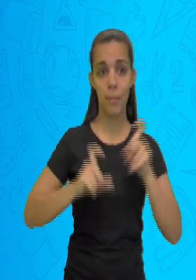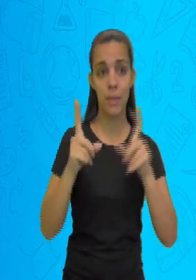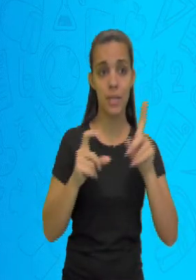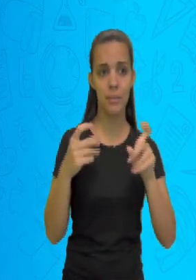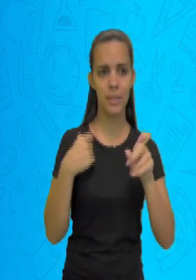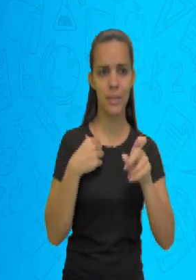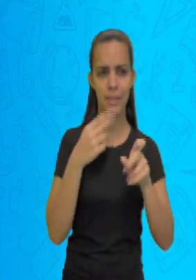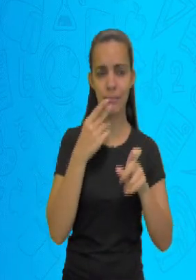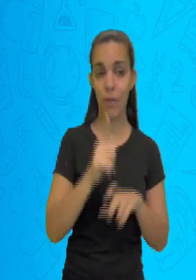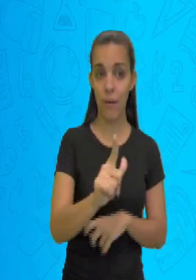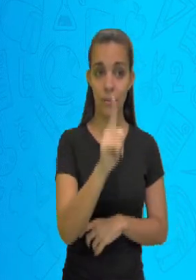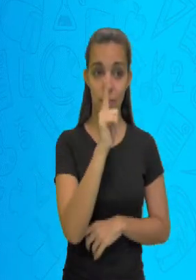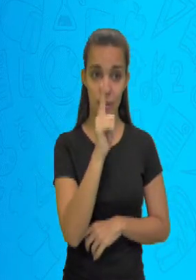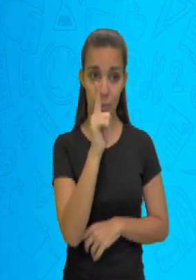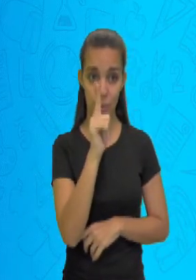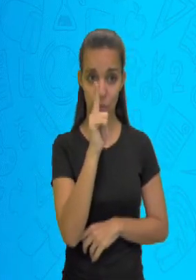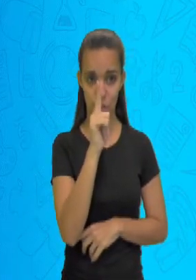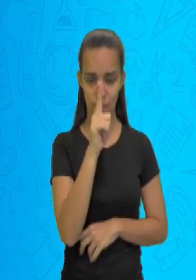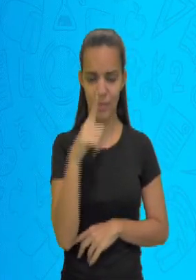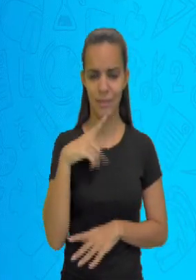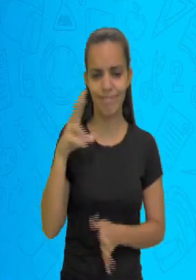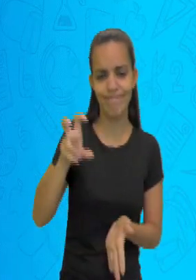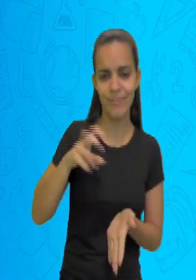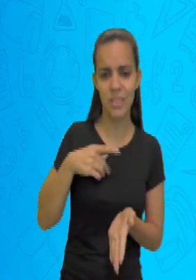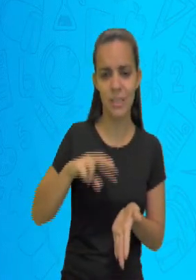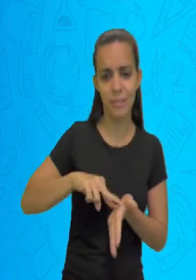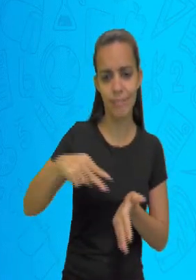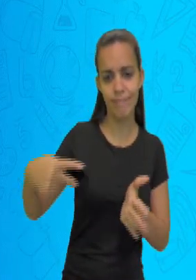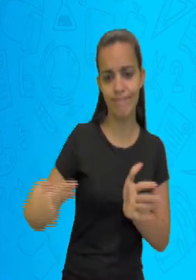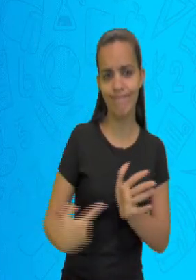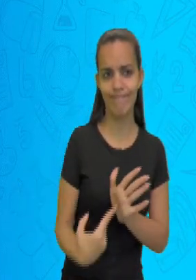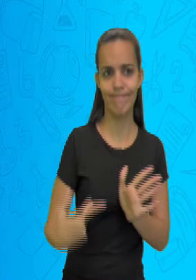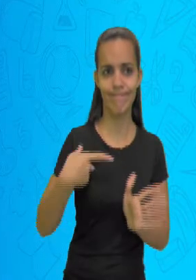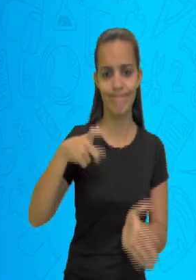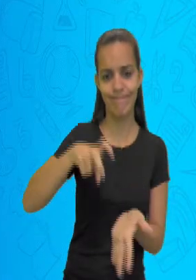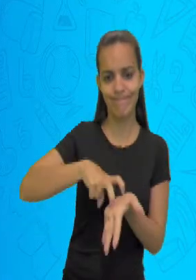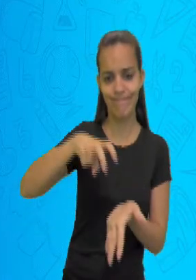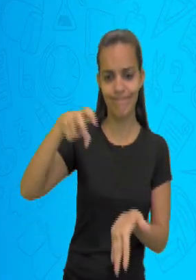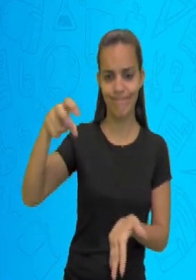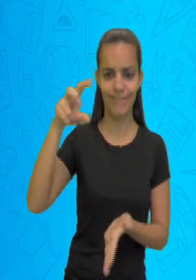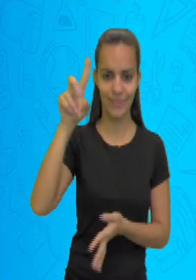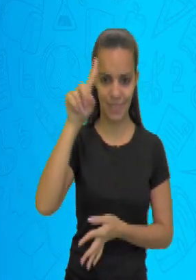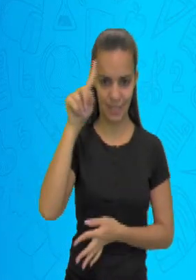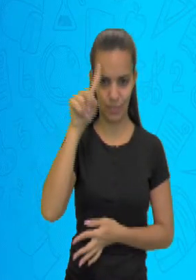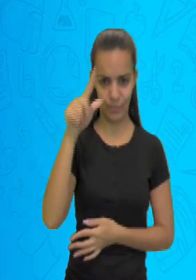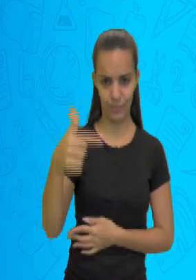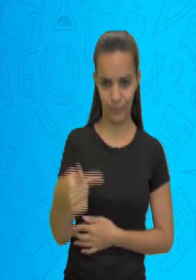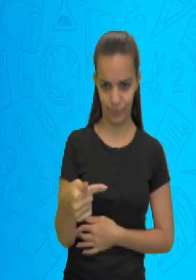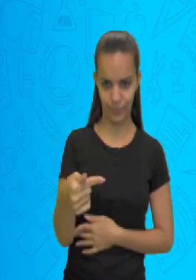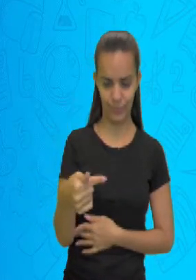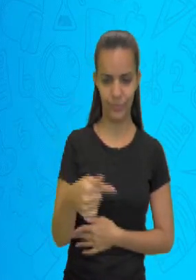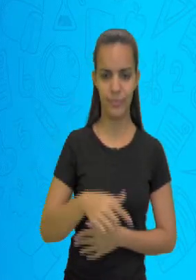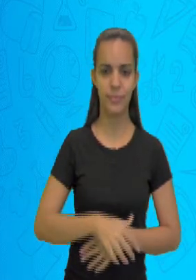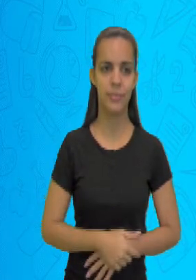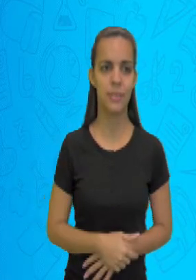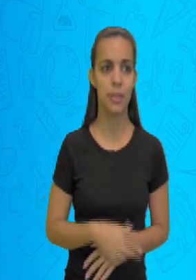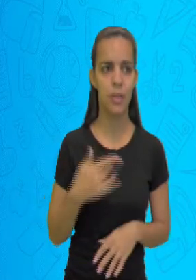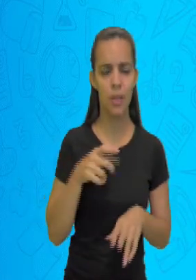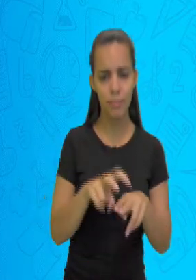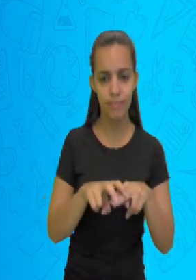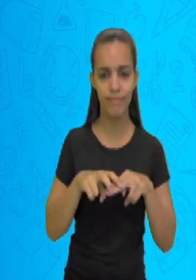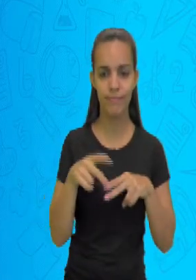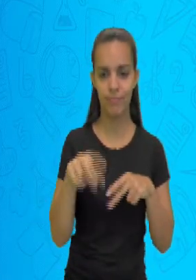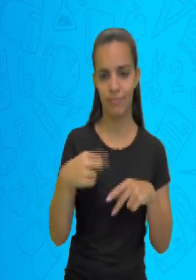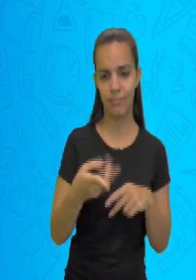mais recente e vem do latim, que significa 7 manhãs. Por isso, 7 dias na semana. Nós temos